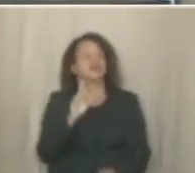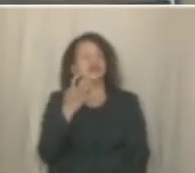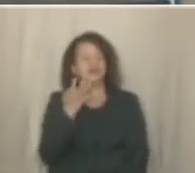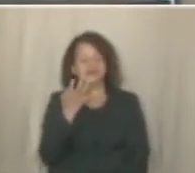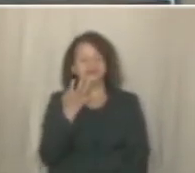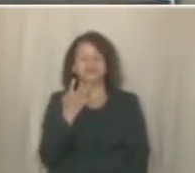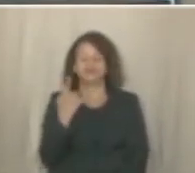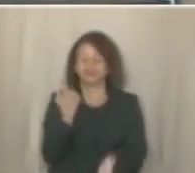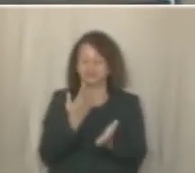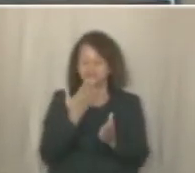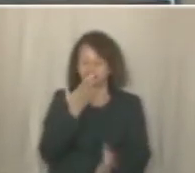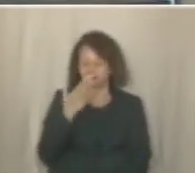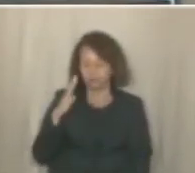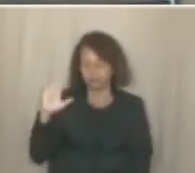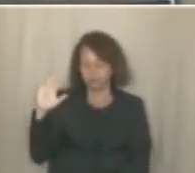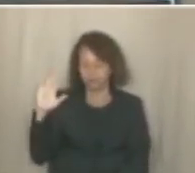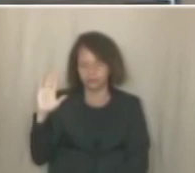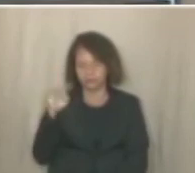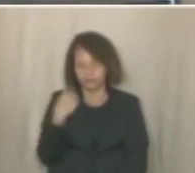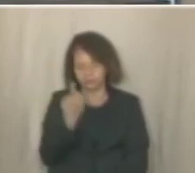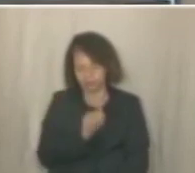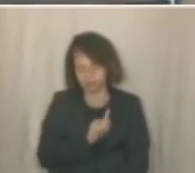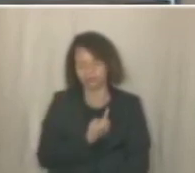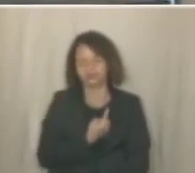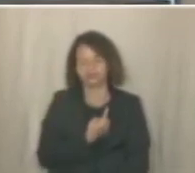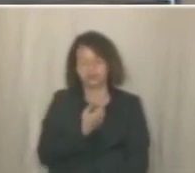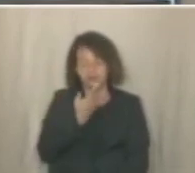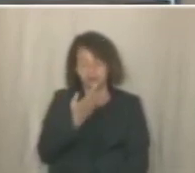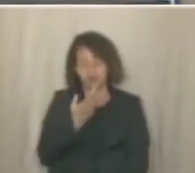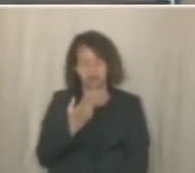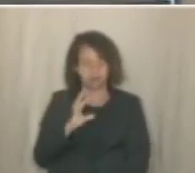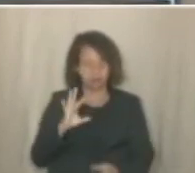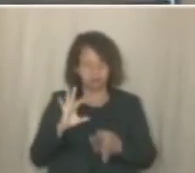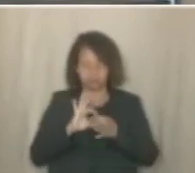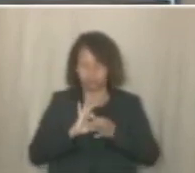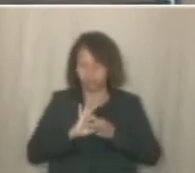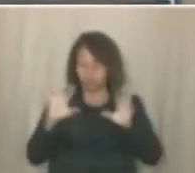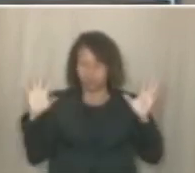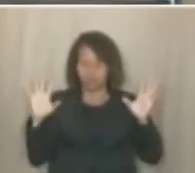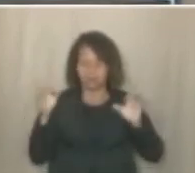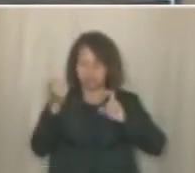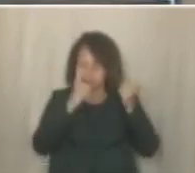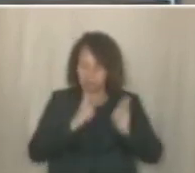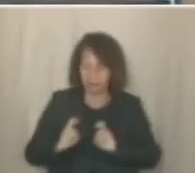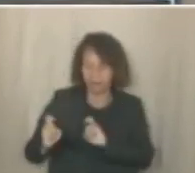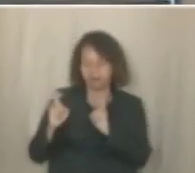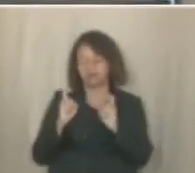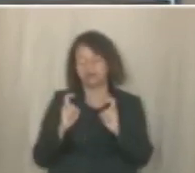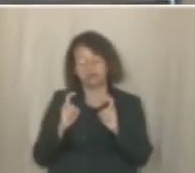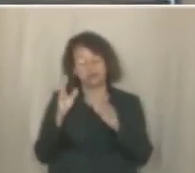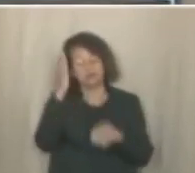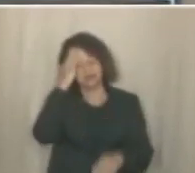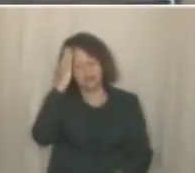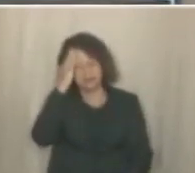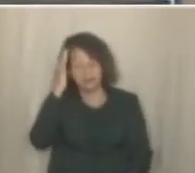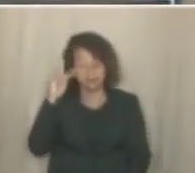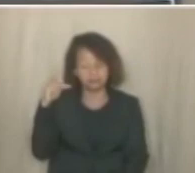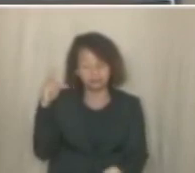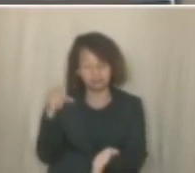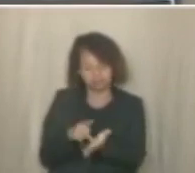quero reafirmar aqui o nosso compromisso, dizer que estou pronta para esse debate nessa casa, para sabermos